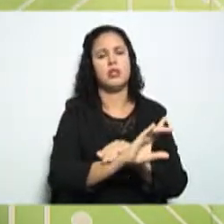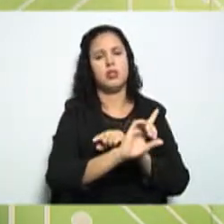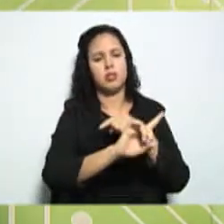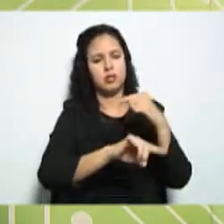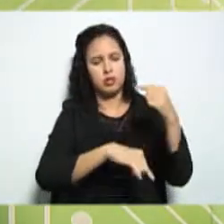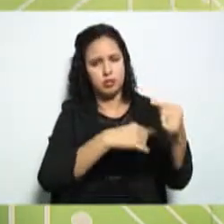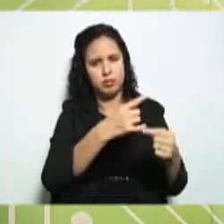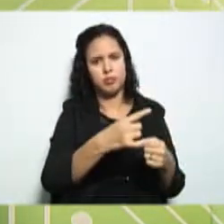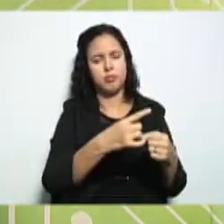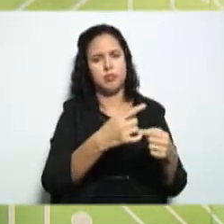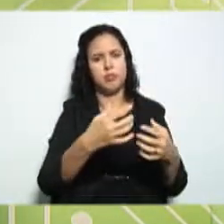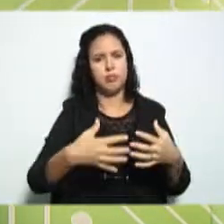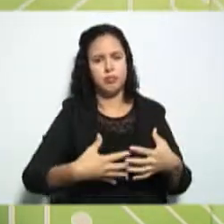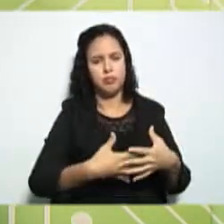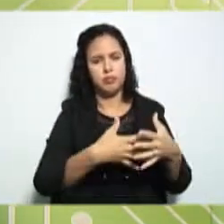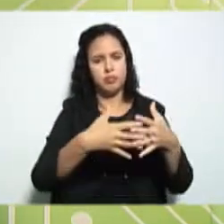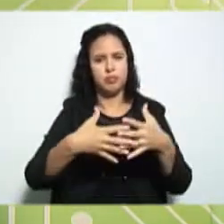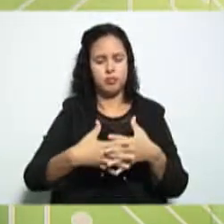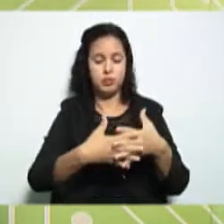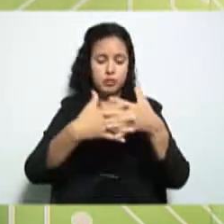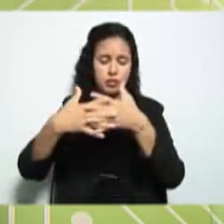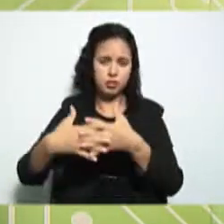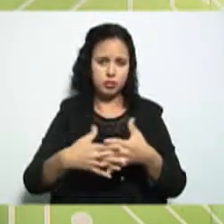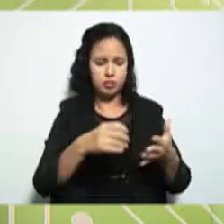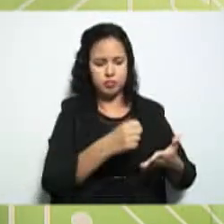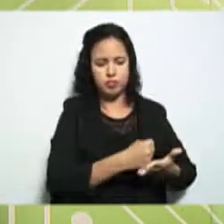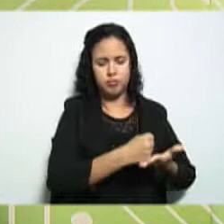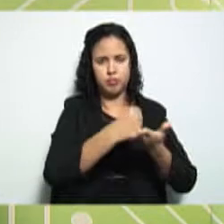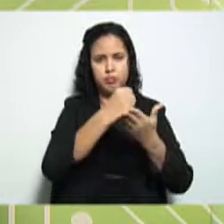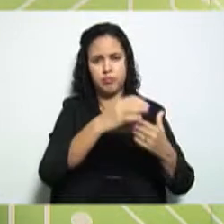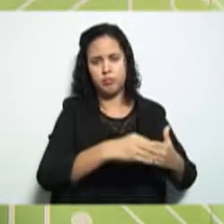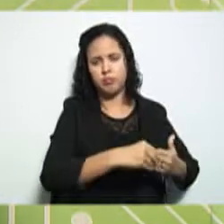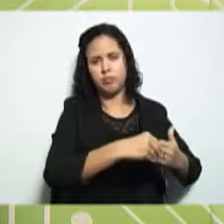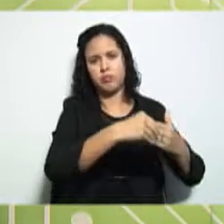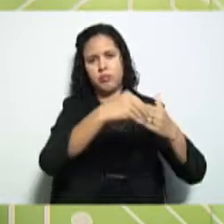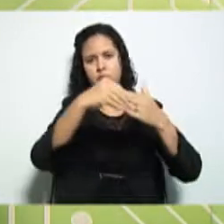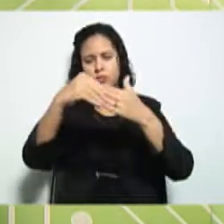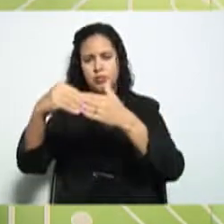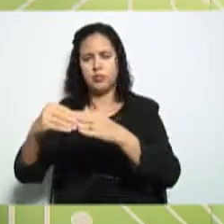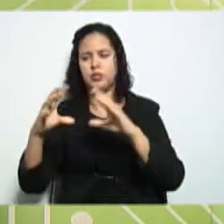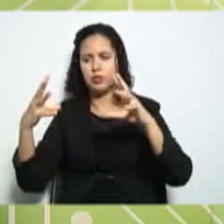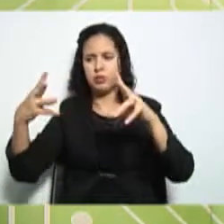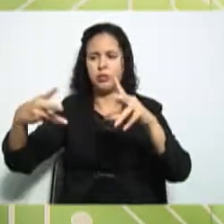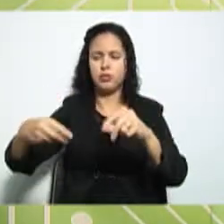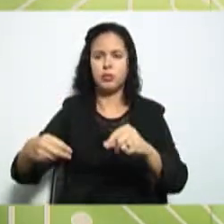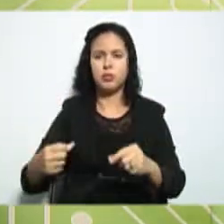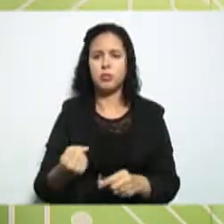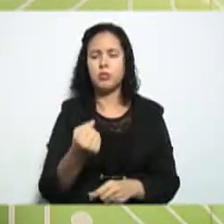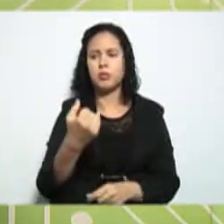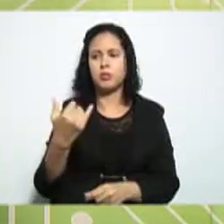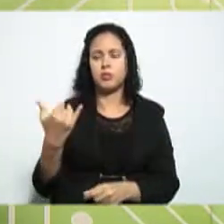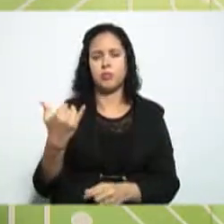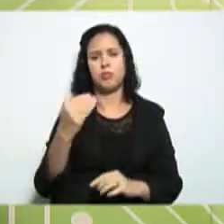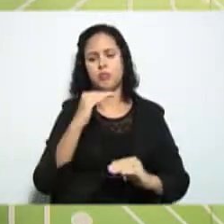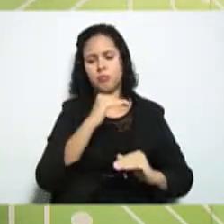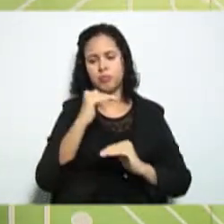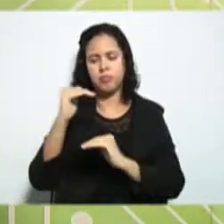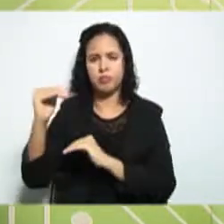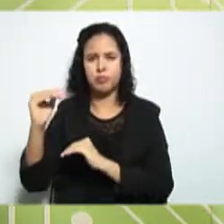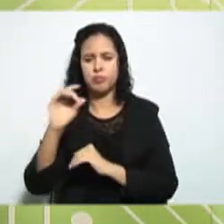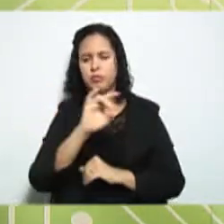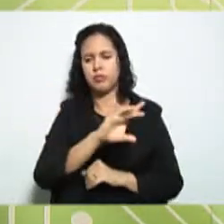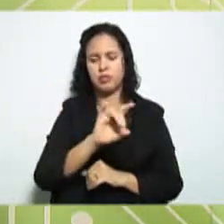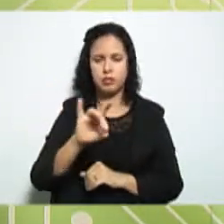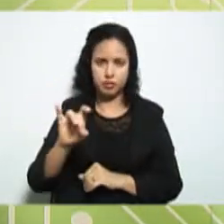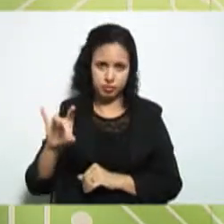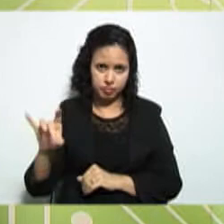caminhão para levar para o laticínio, ele leva de todo mundo e está ali anotadinho quantos litros cada cooperado deixou ali no tanque, que vai receber o